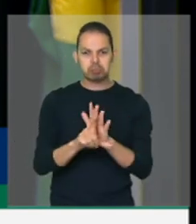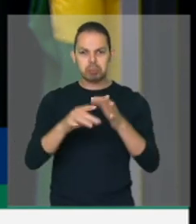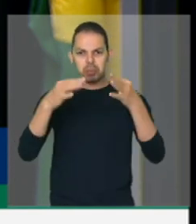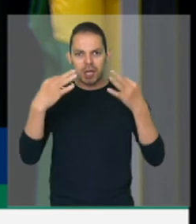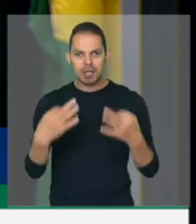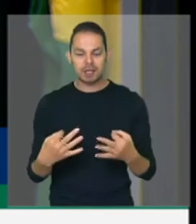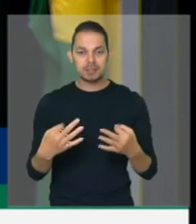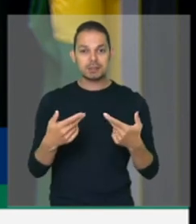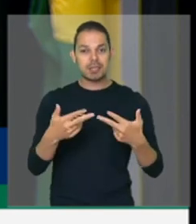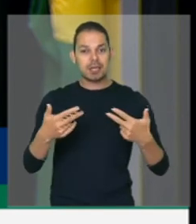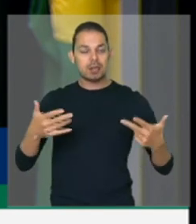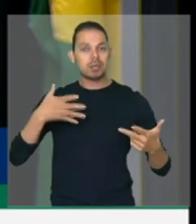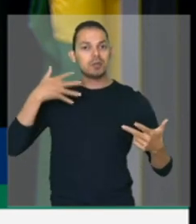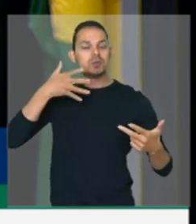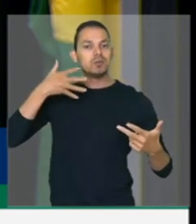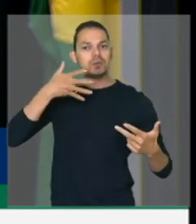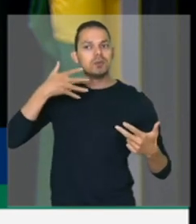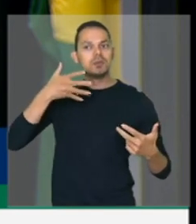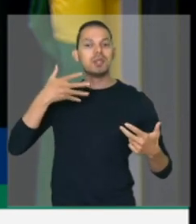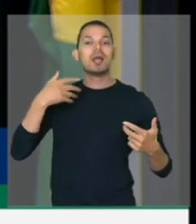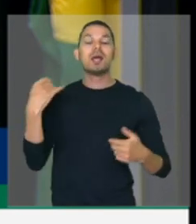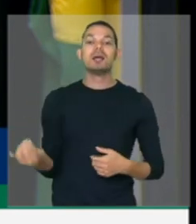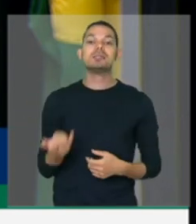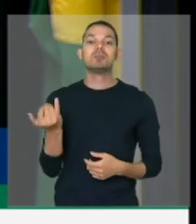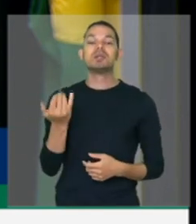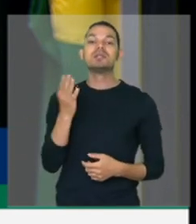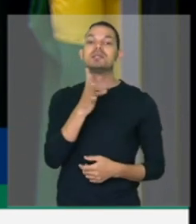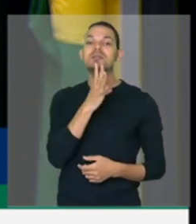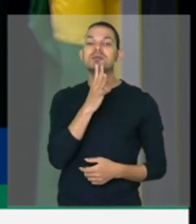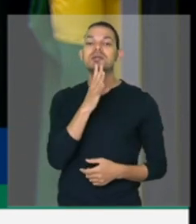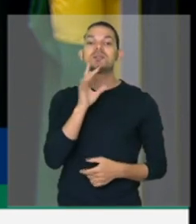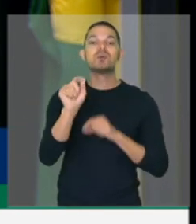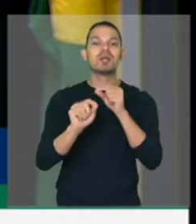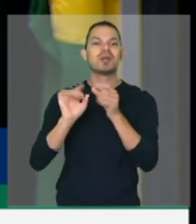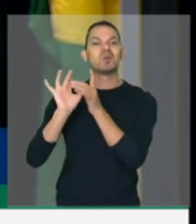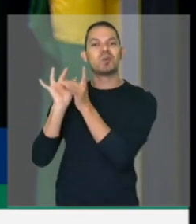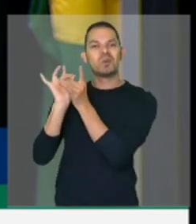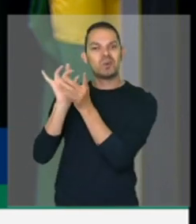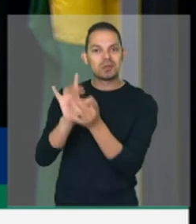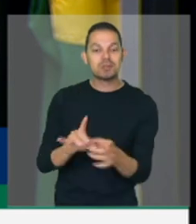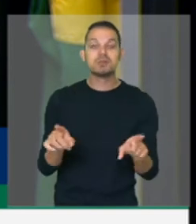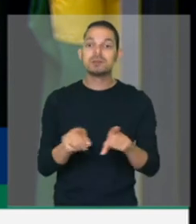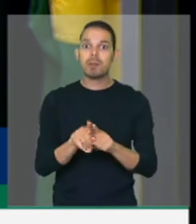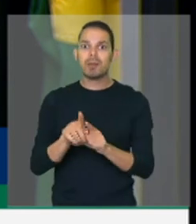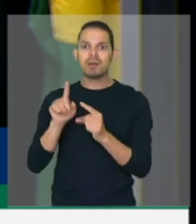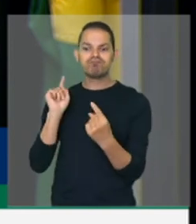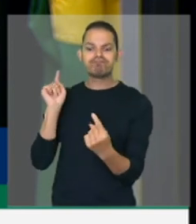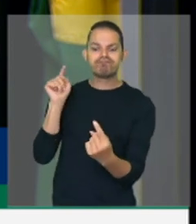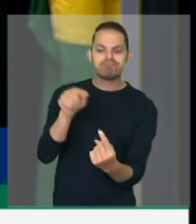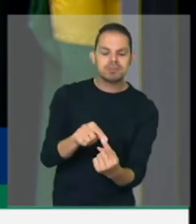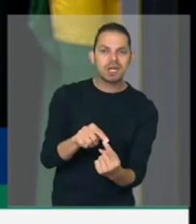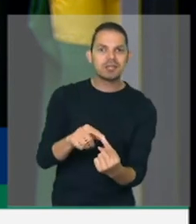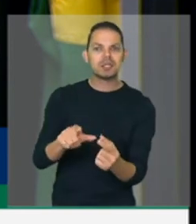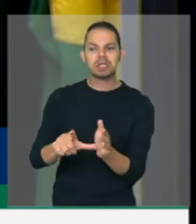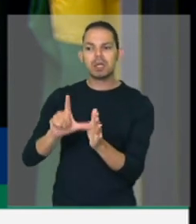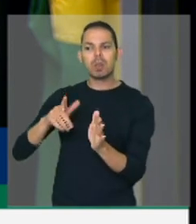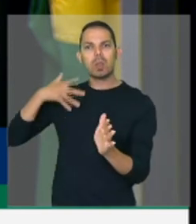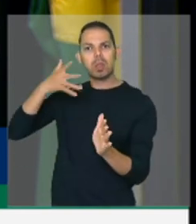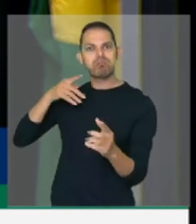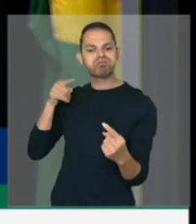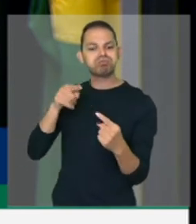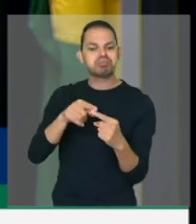de determinado discurso, é importante conhecer o contexto e a finalidade com o qual proferido.